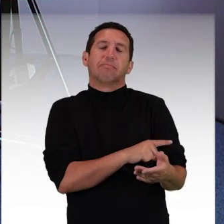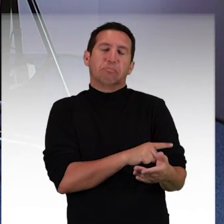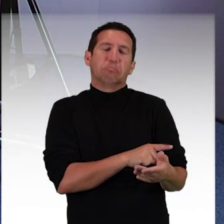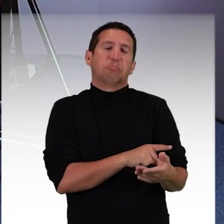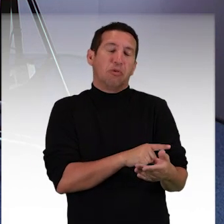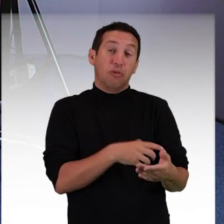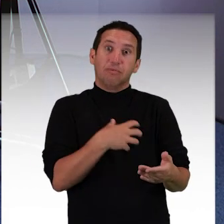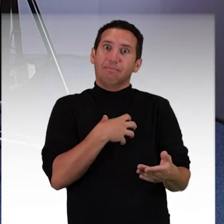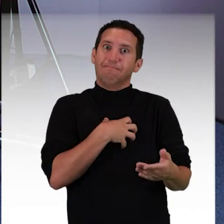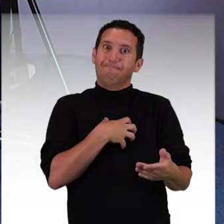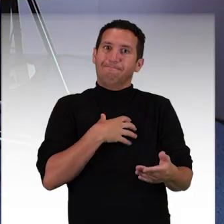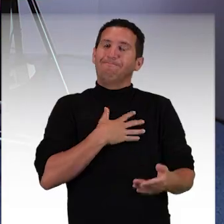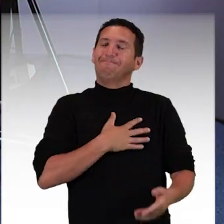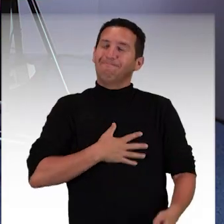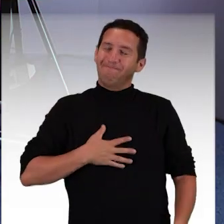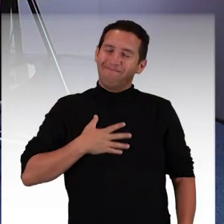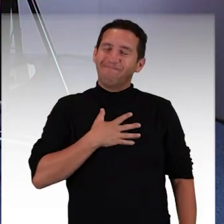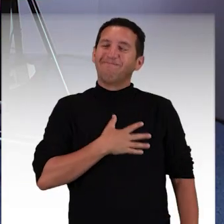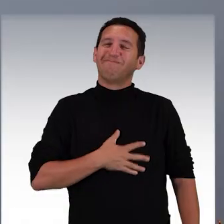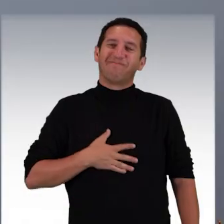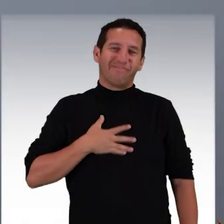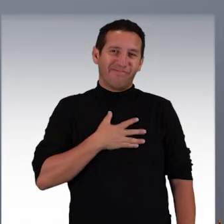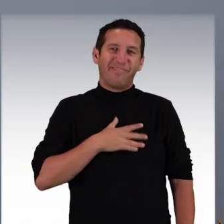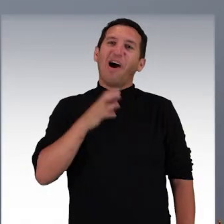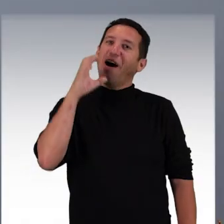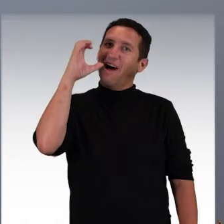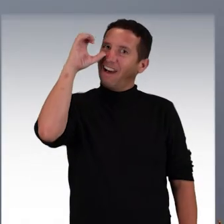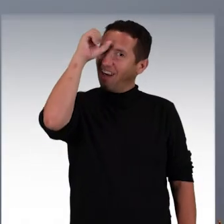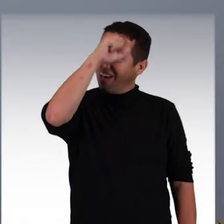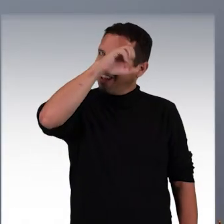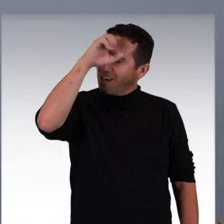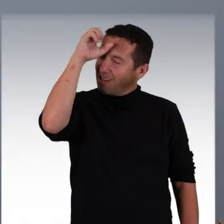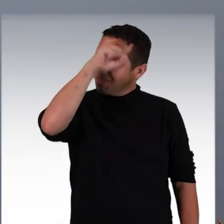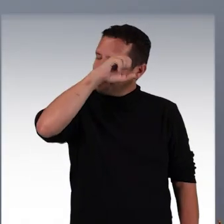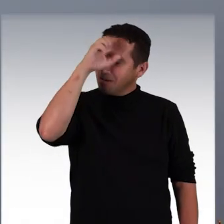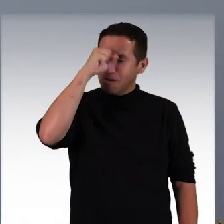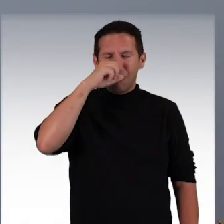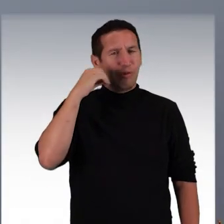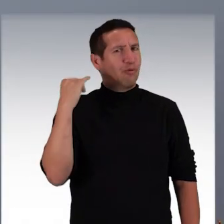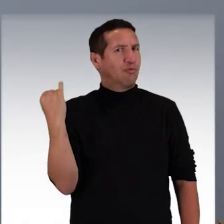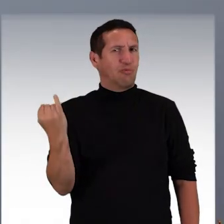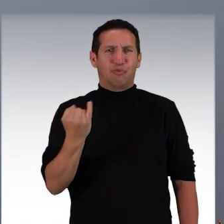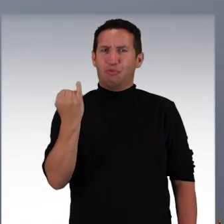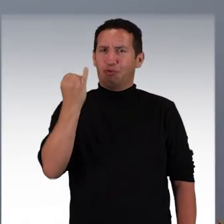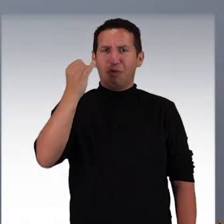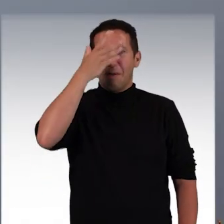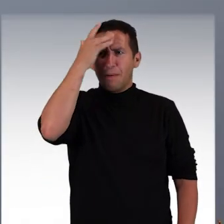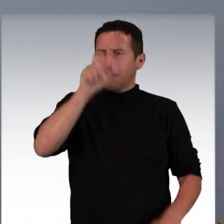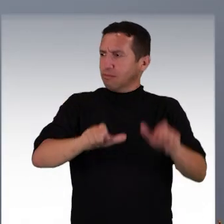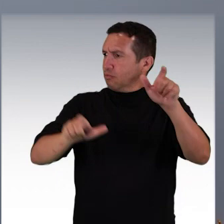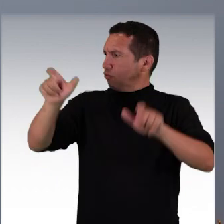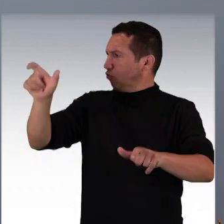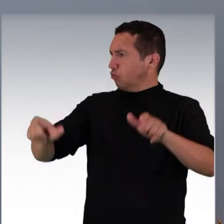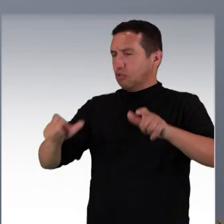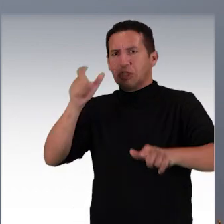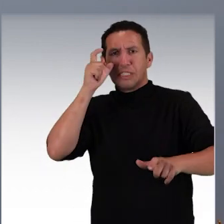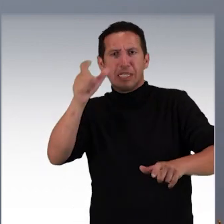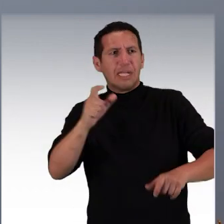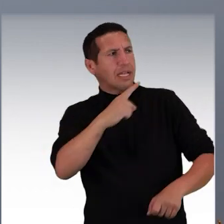sentencial E aí foi muito gratificante um aprendizado muito rico com pessoas